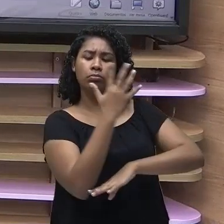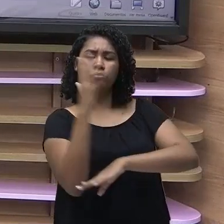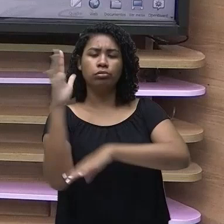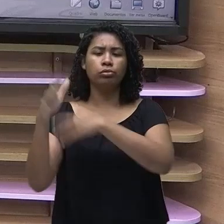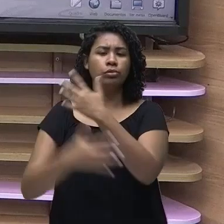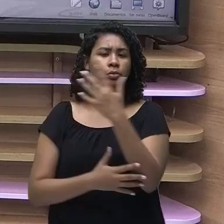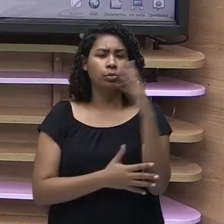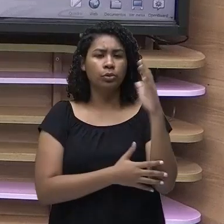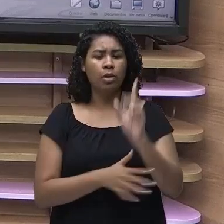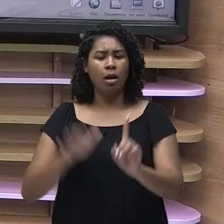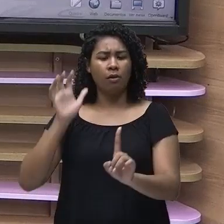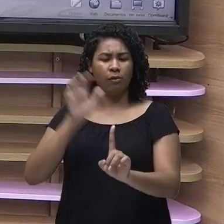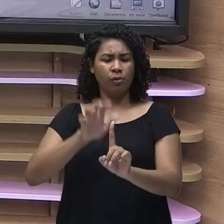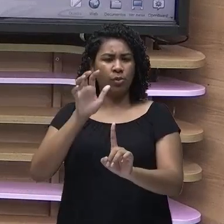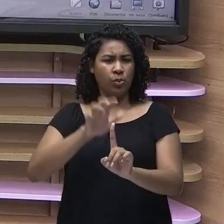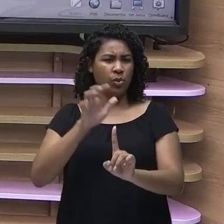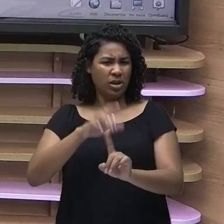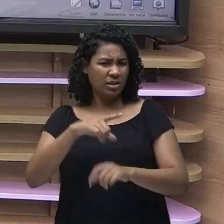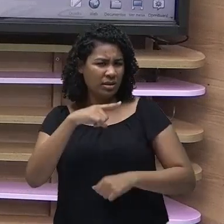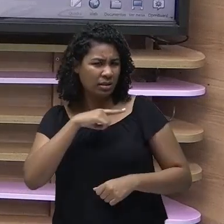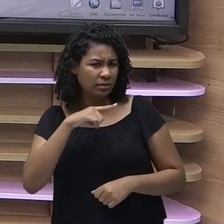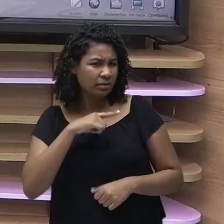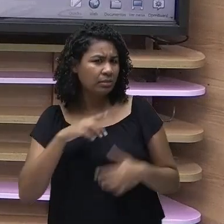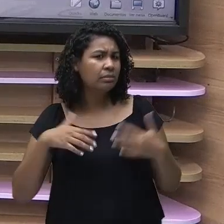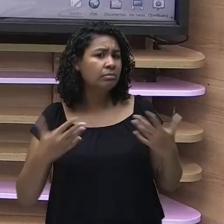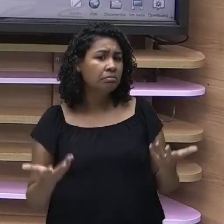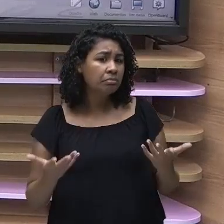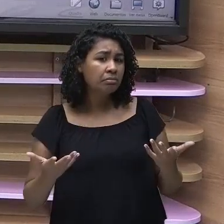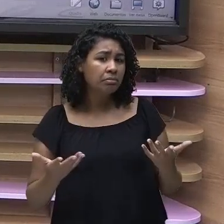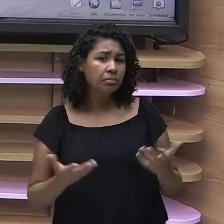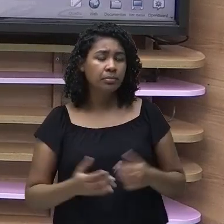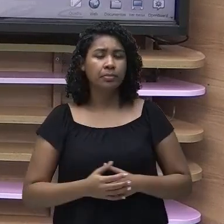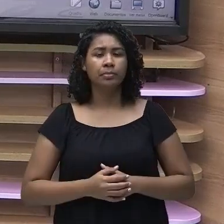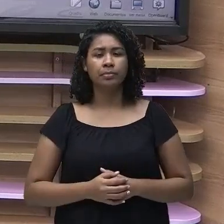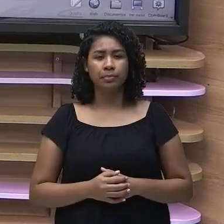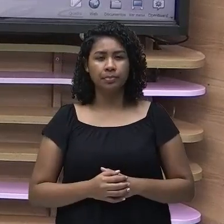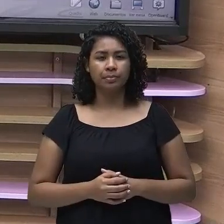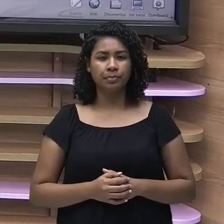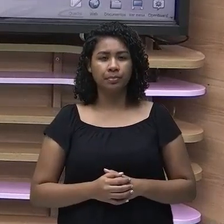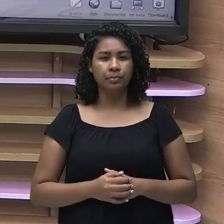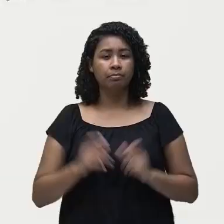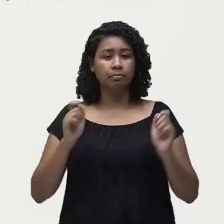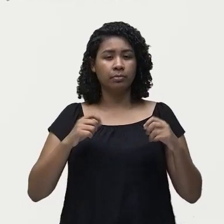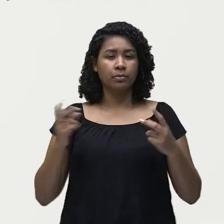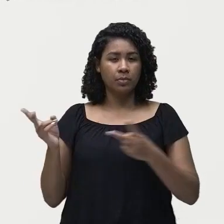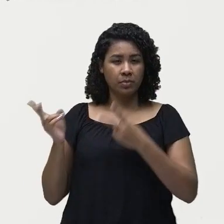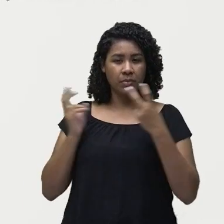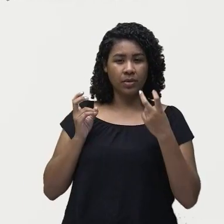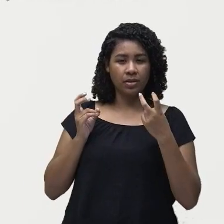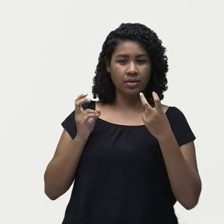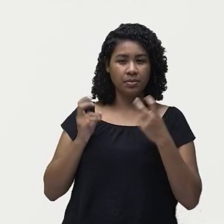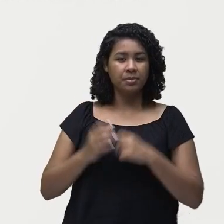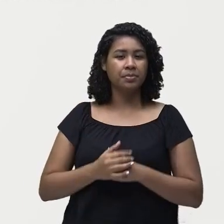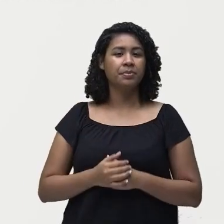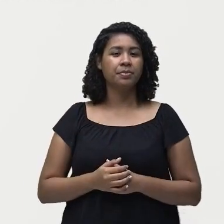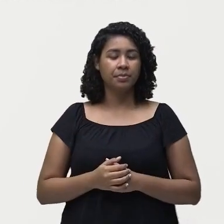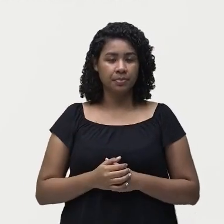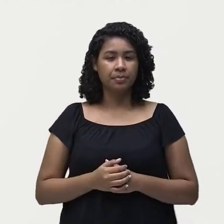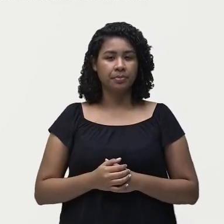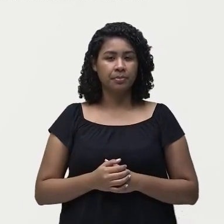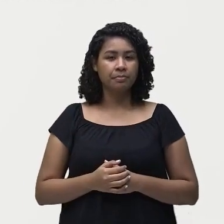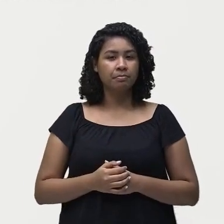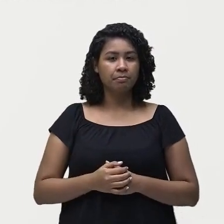os impactos relacionados a esses buracos na camada de ozônio? Vamos observar que o buraco na camada de